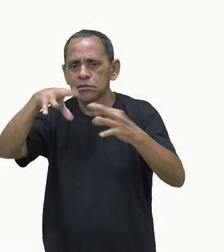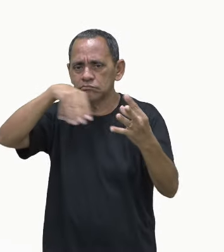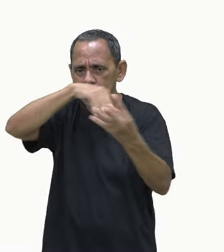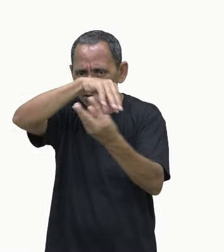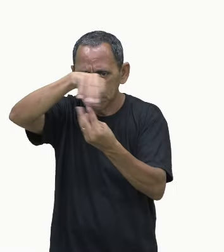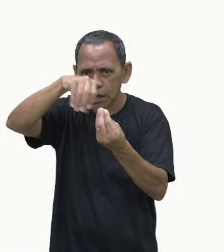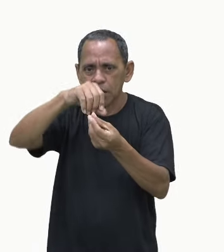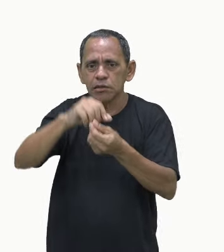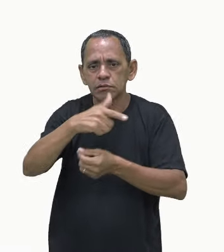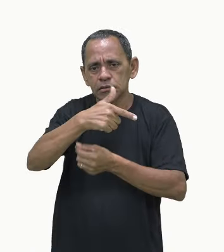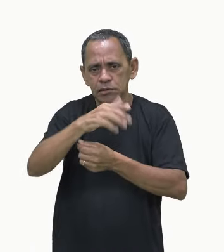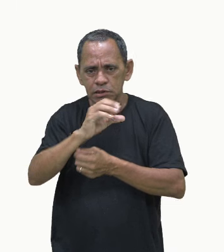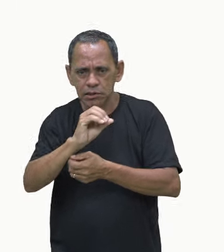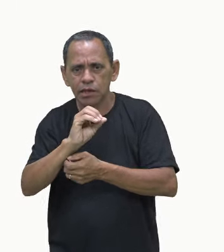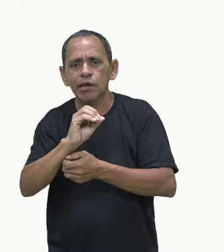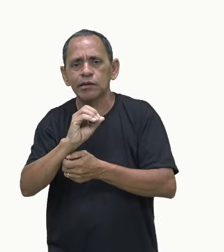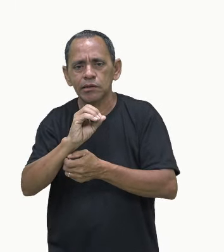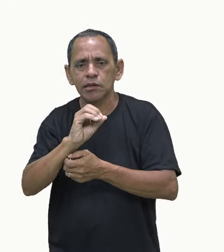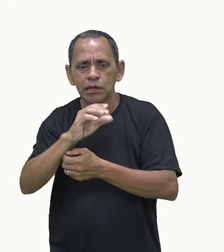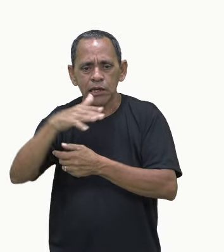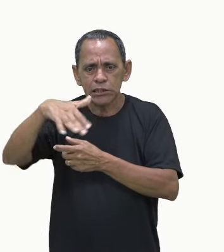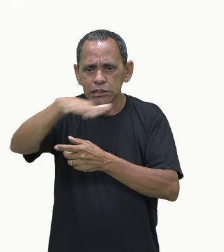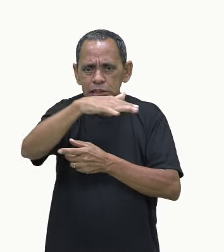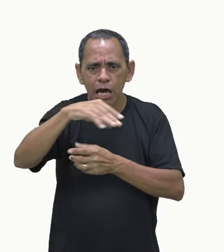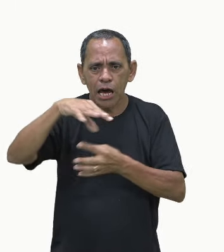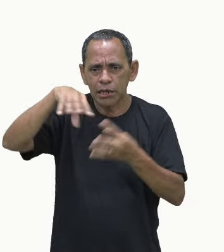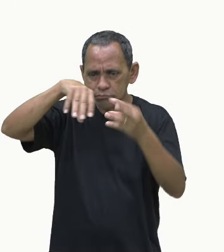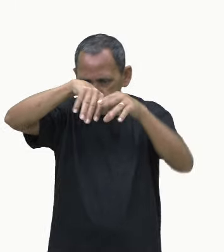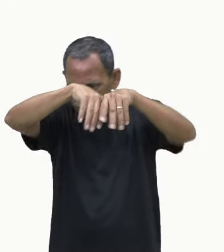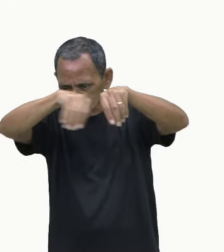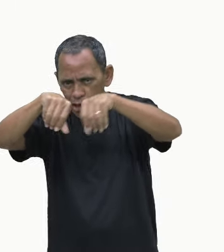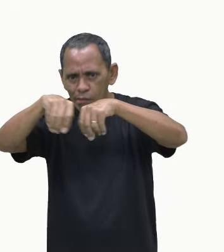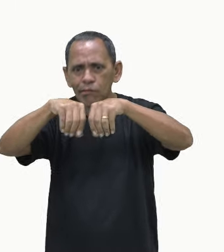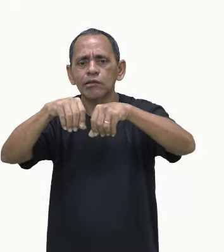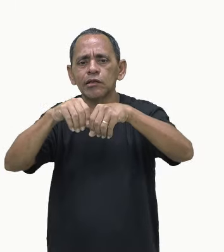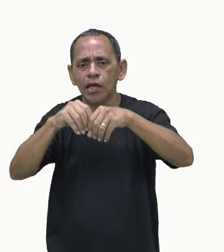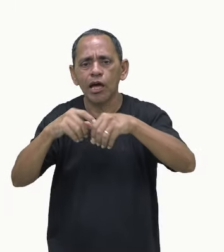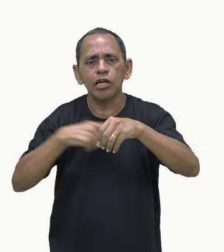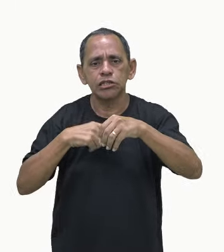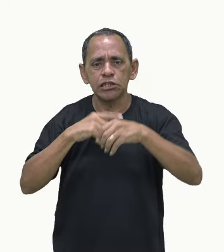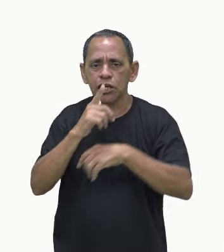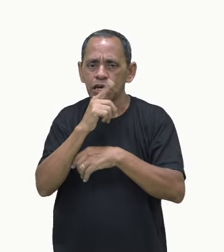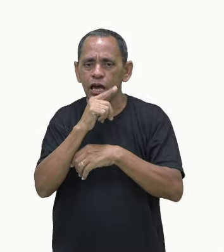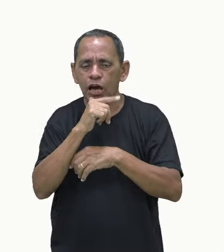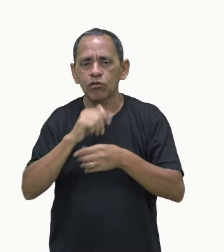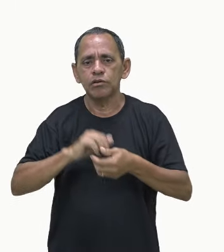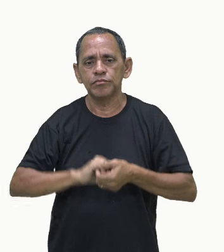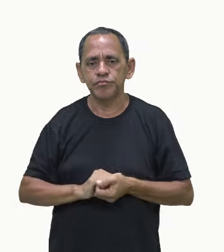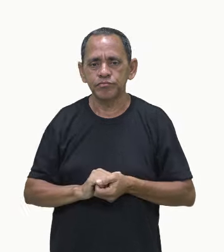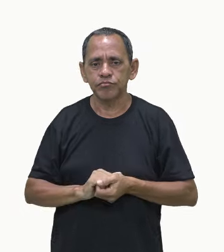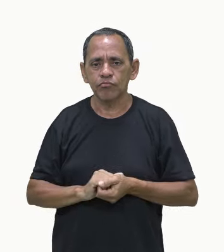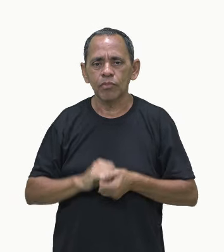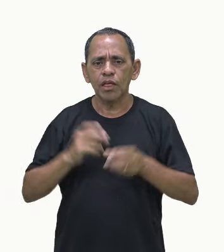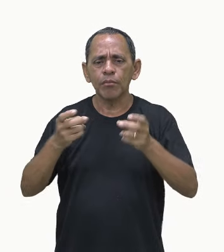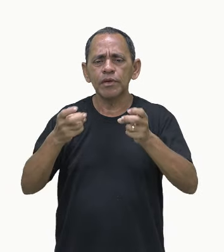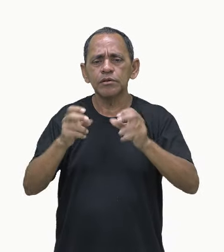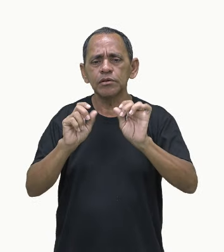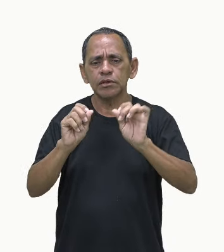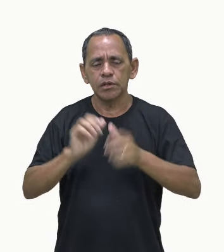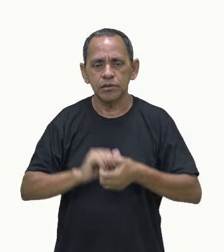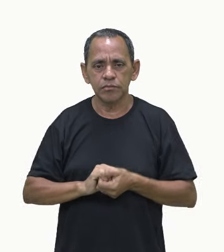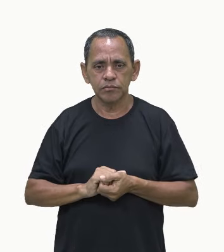da superfície do planeta Terra é coberto por água. Olha só, por mais que